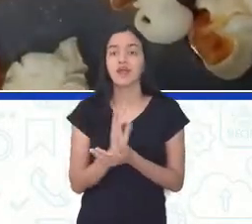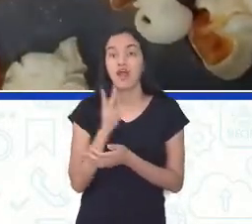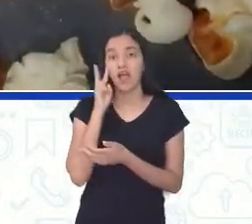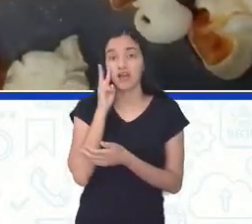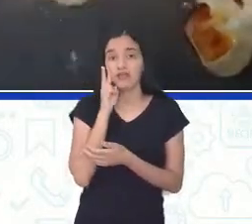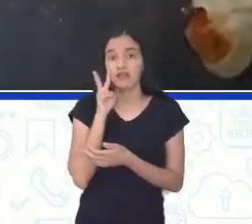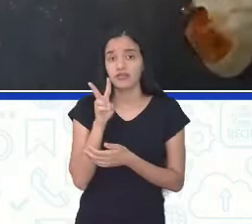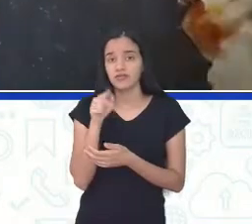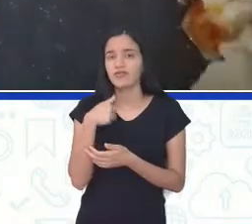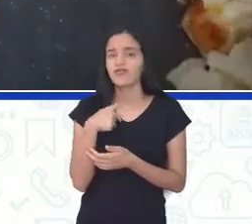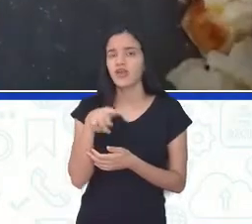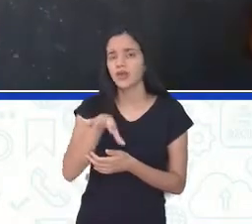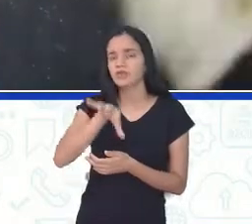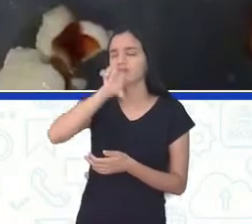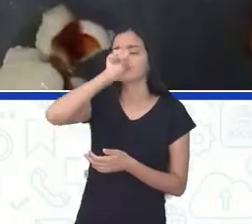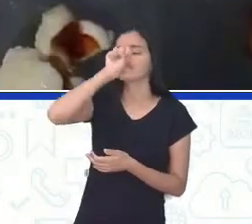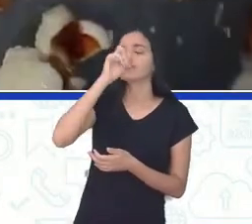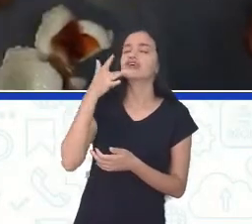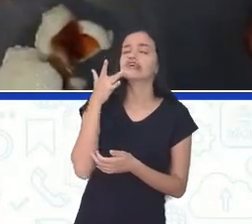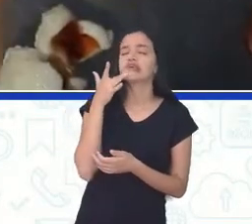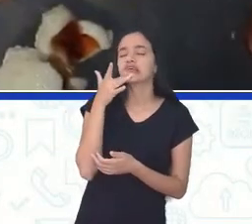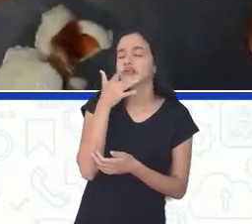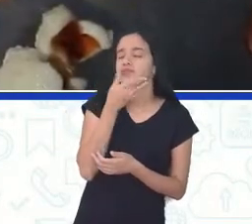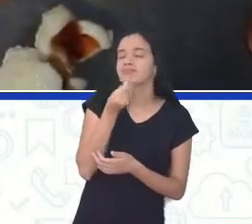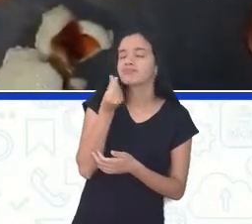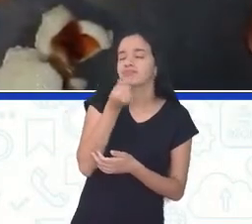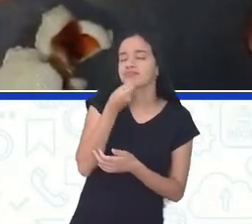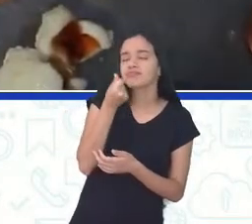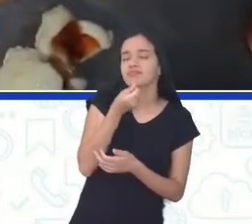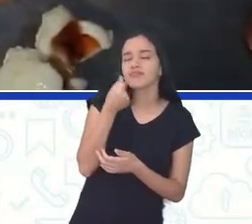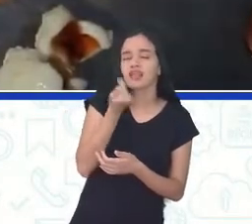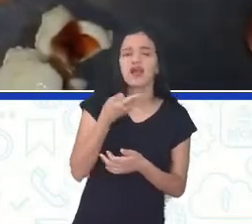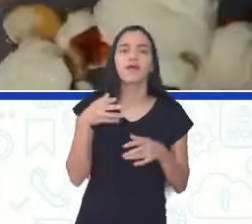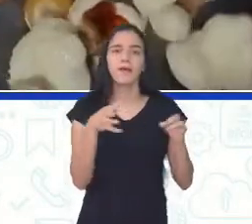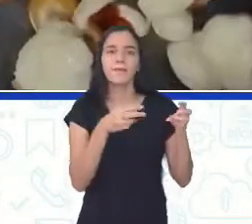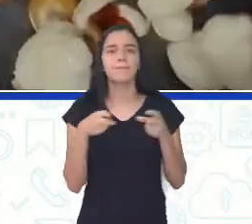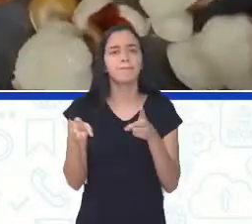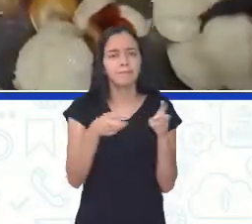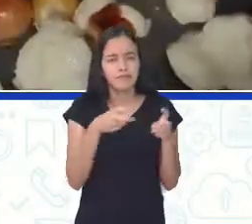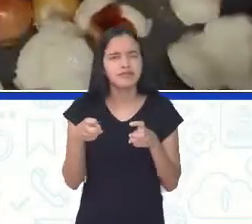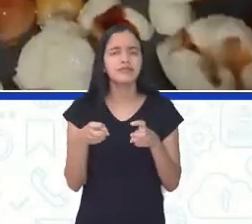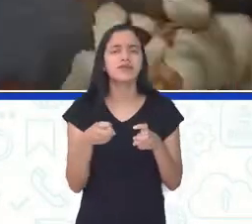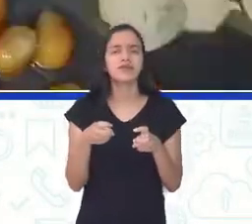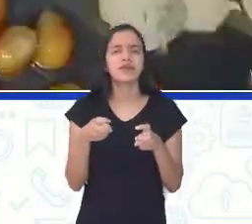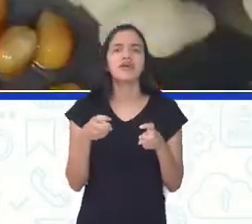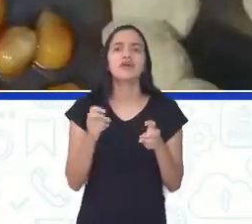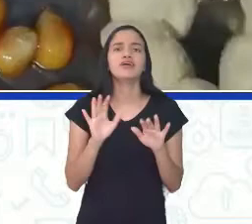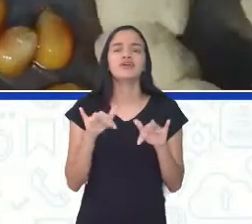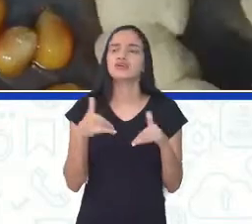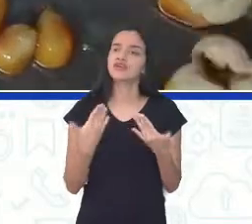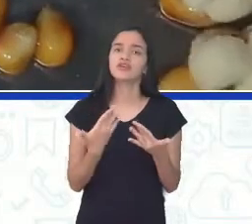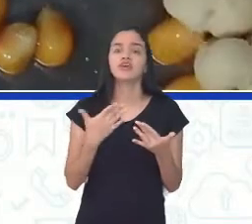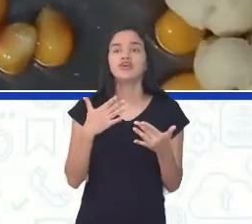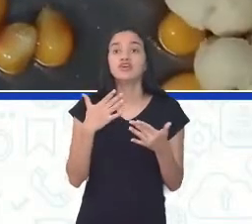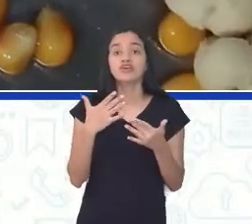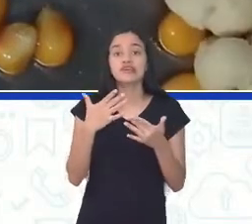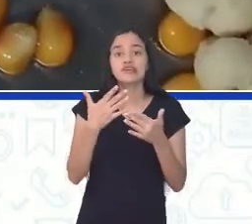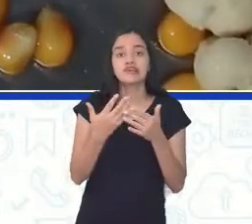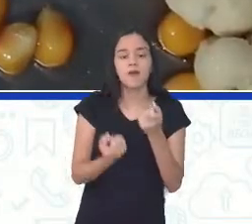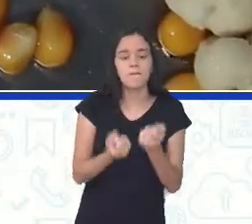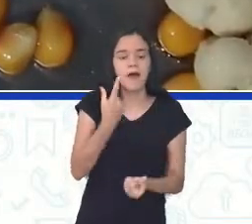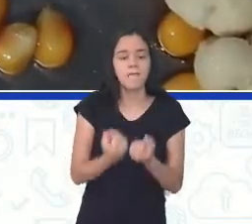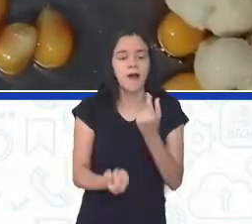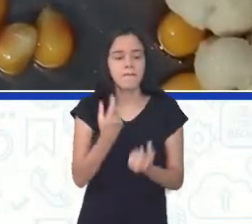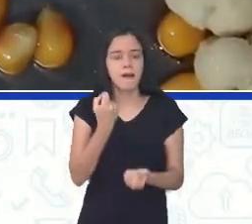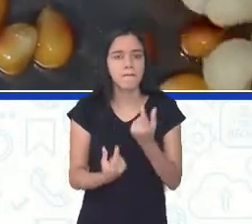barulho, vem o cheiro, vem o sabor, vem também a gente perceber que já concluiu que todos os grãozinhos já